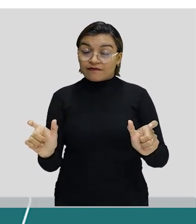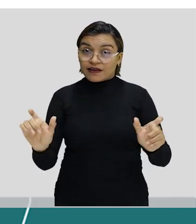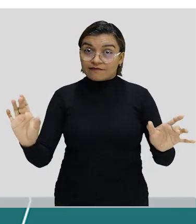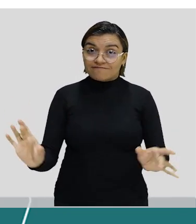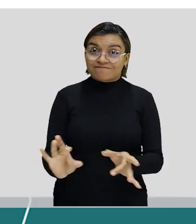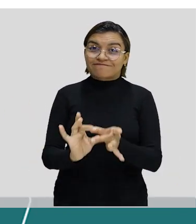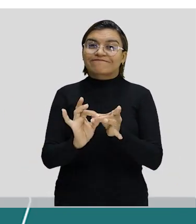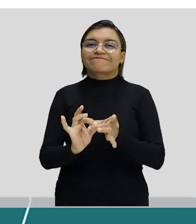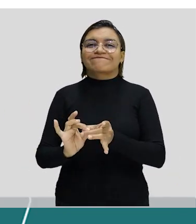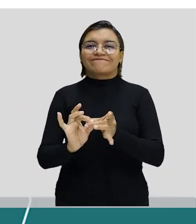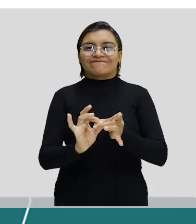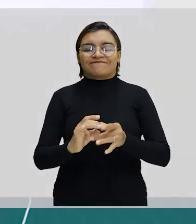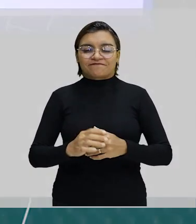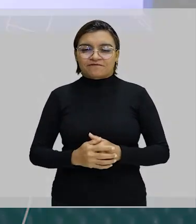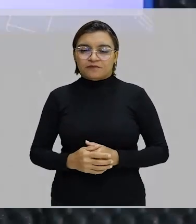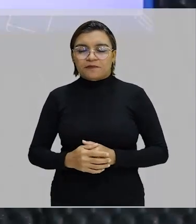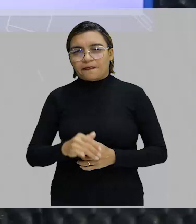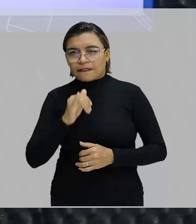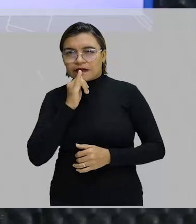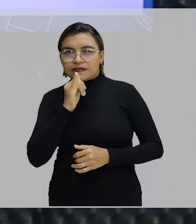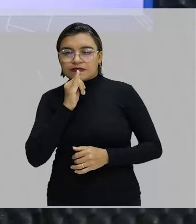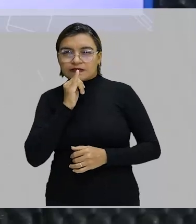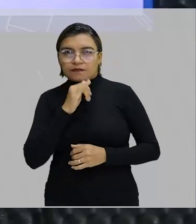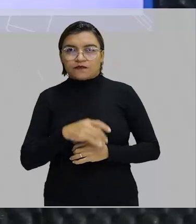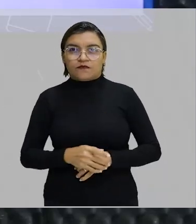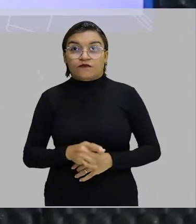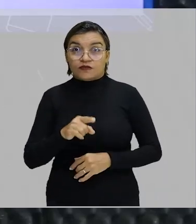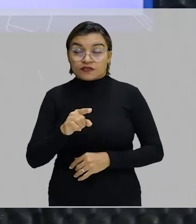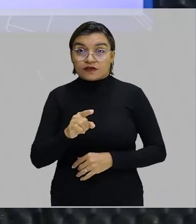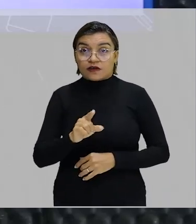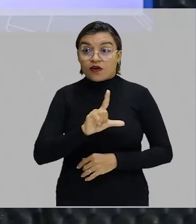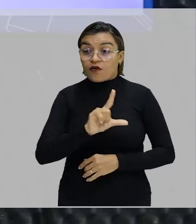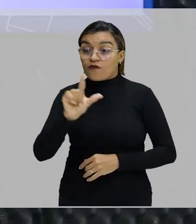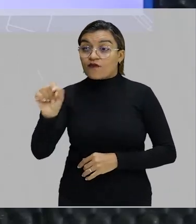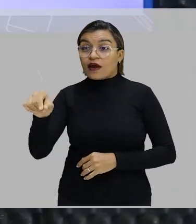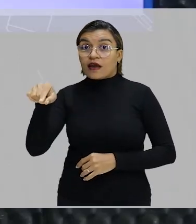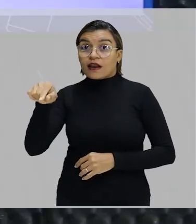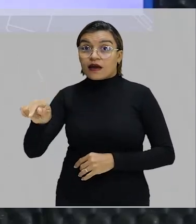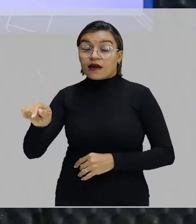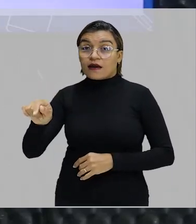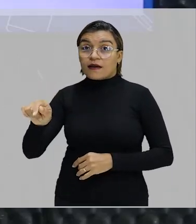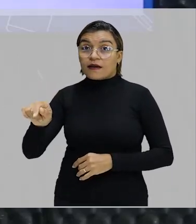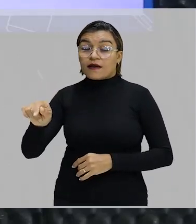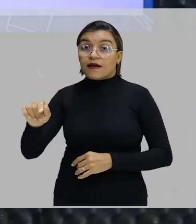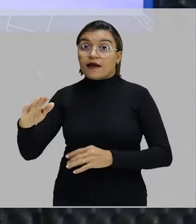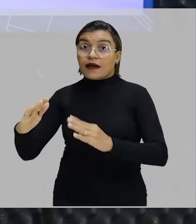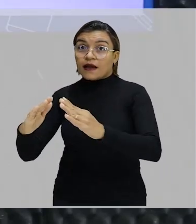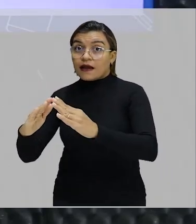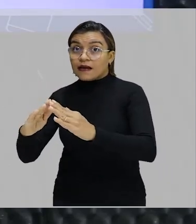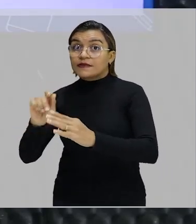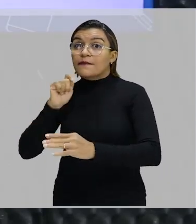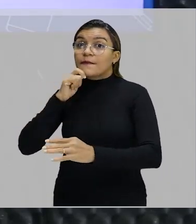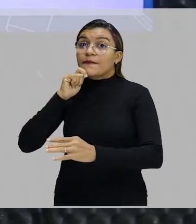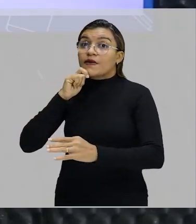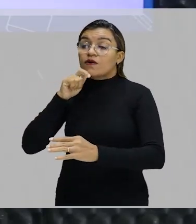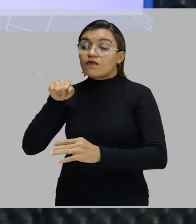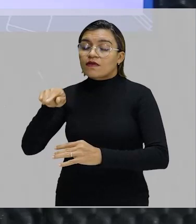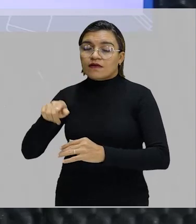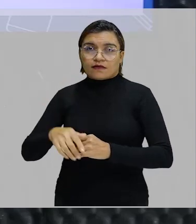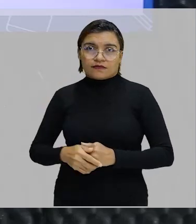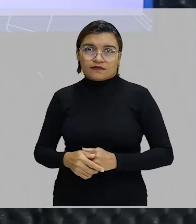dizer assim: se você for à padaria comprar pães e disser